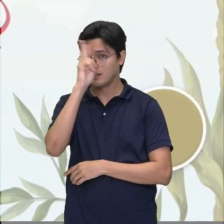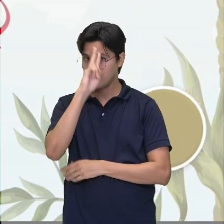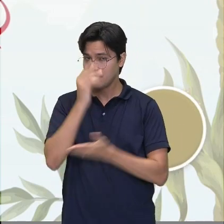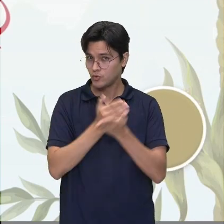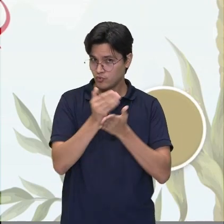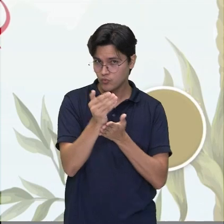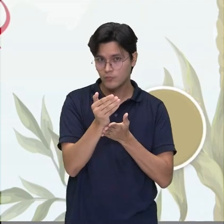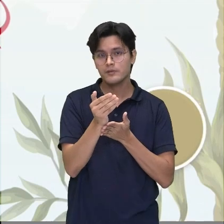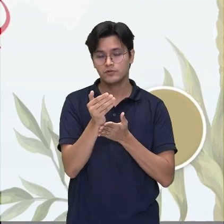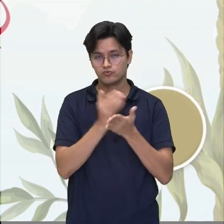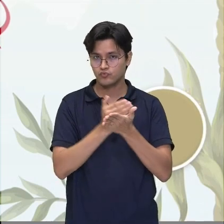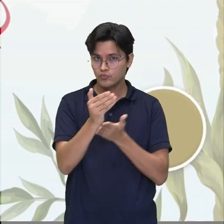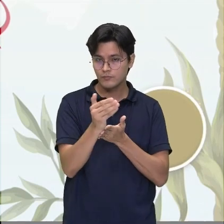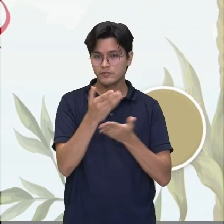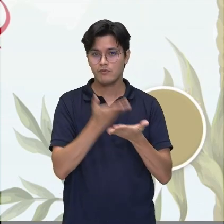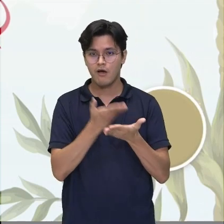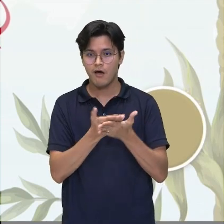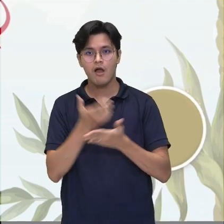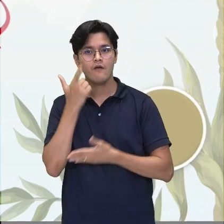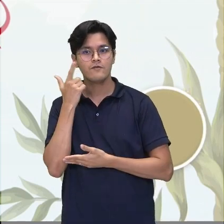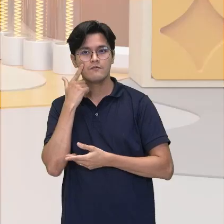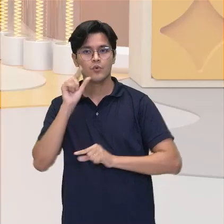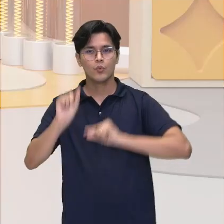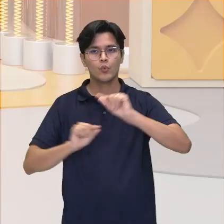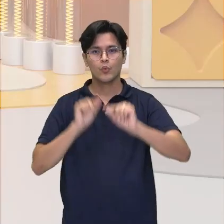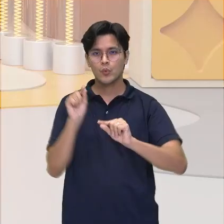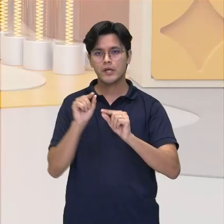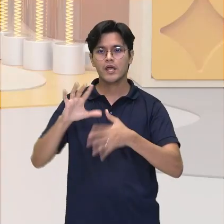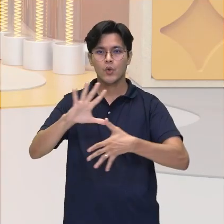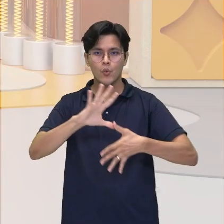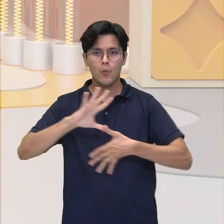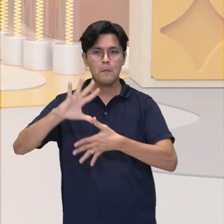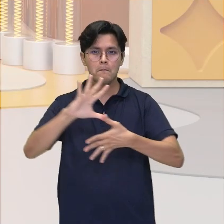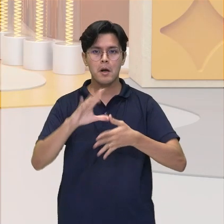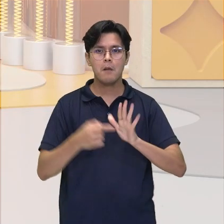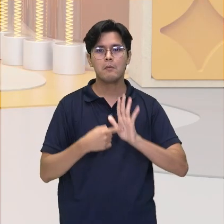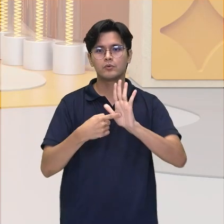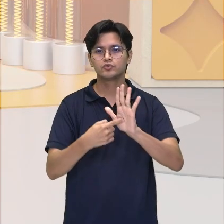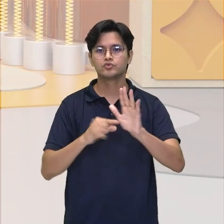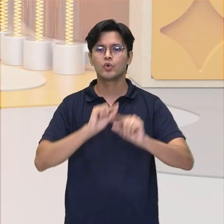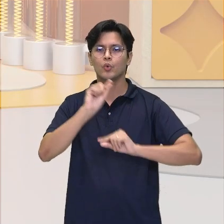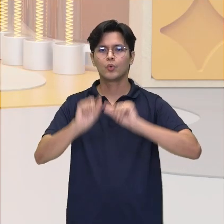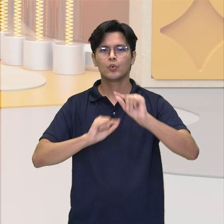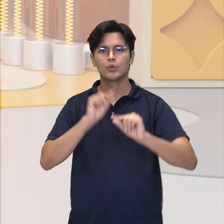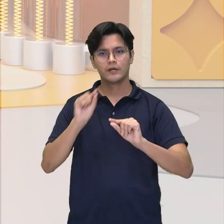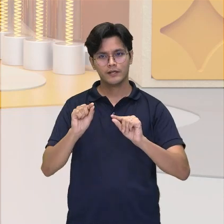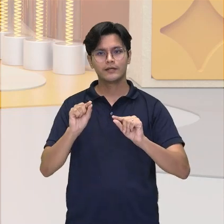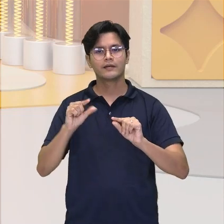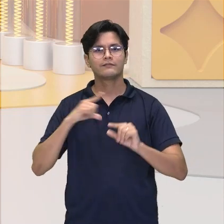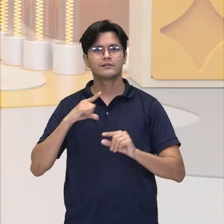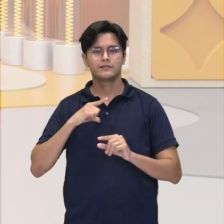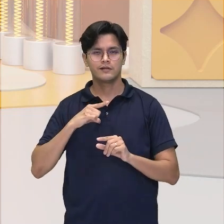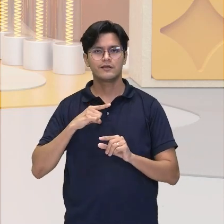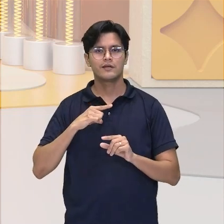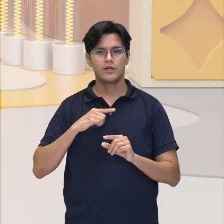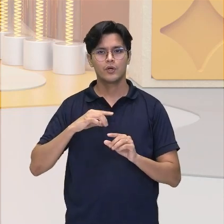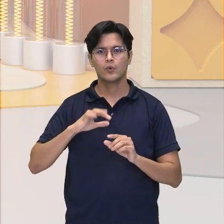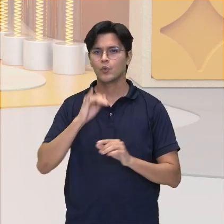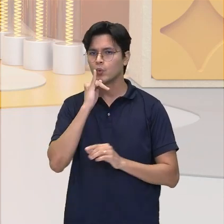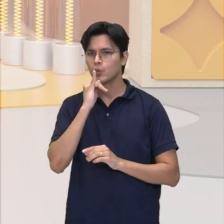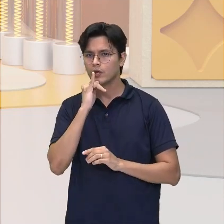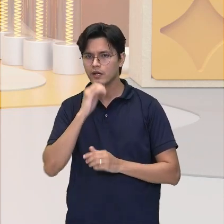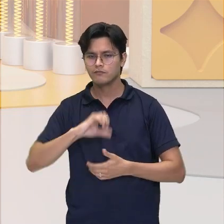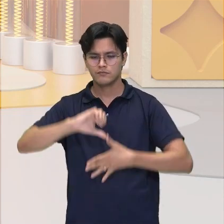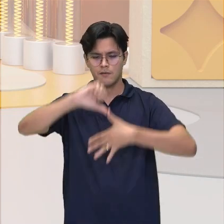nossa aula, né? Nós vimos, inclusive na apresentação do mapa, eu coloquei ali ponto a ponto, né? Fui mudando as